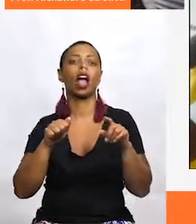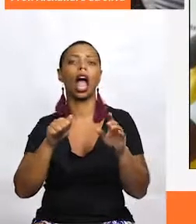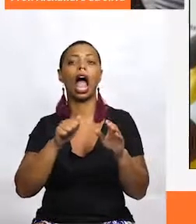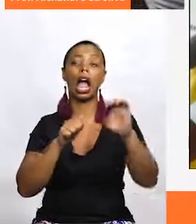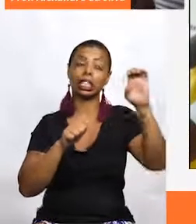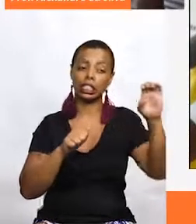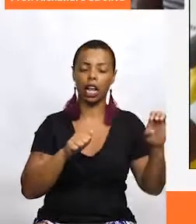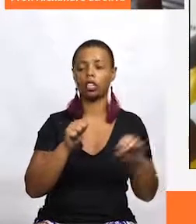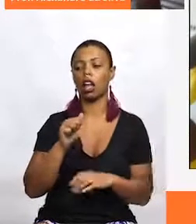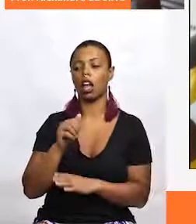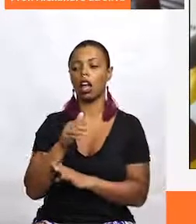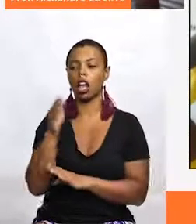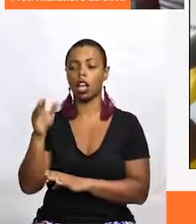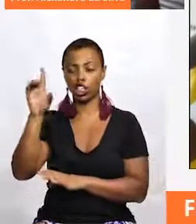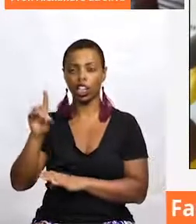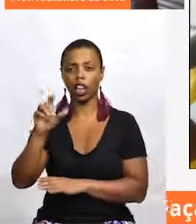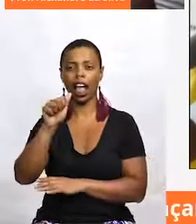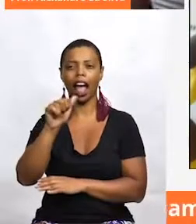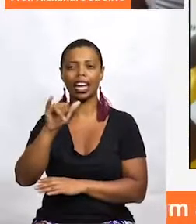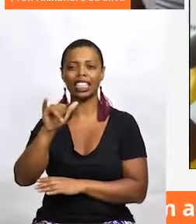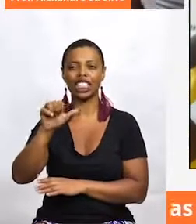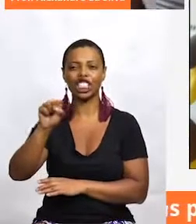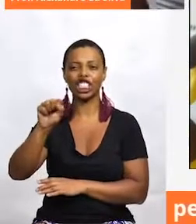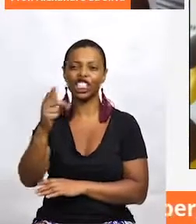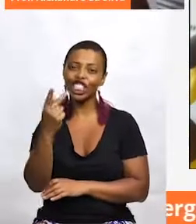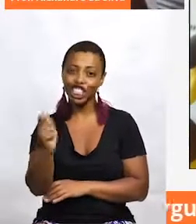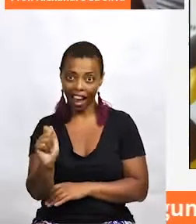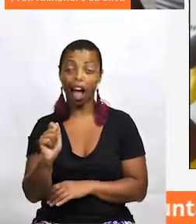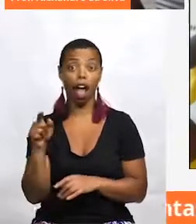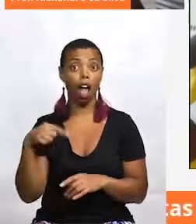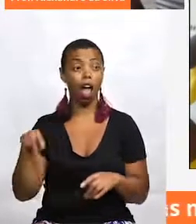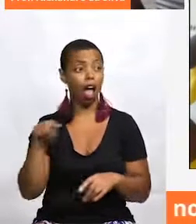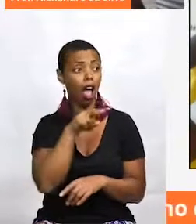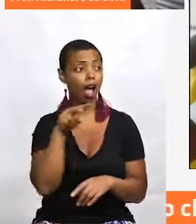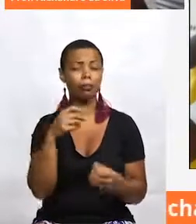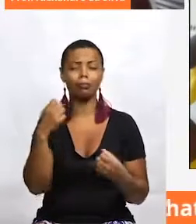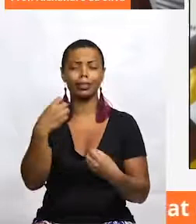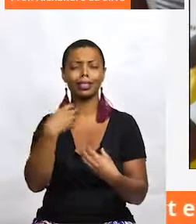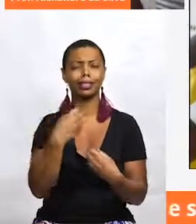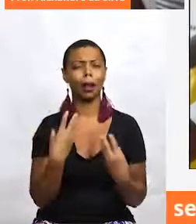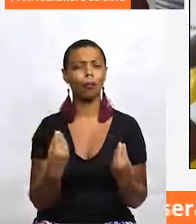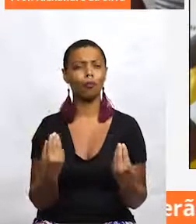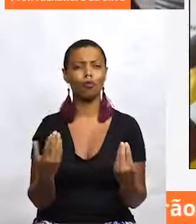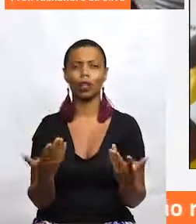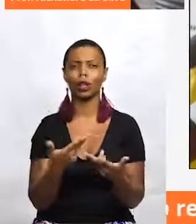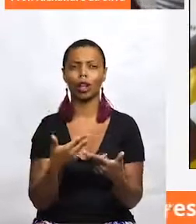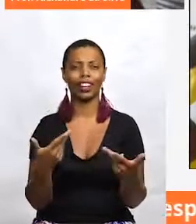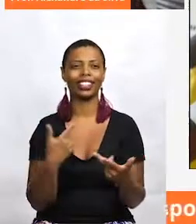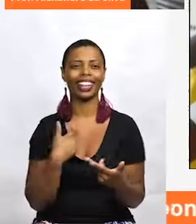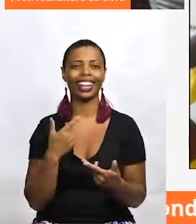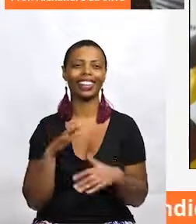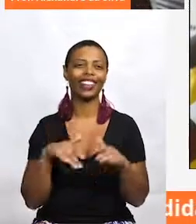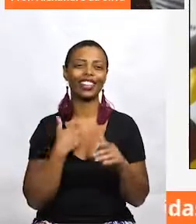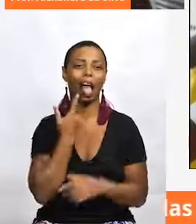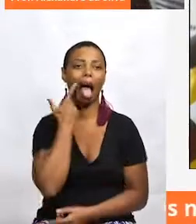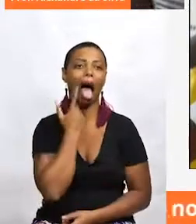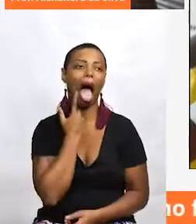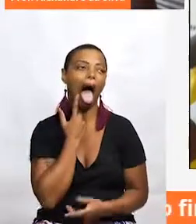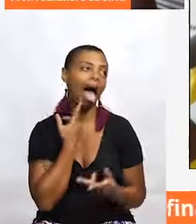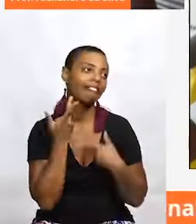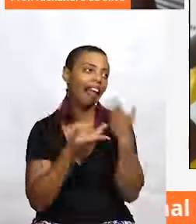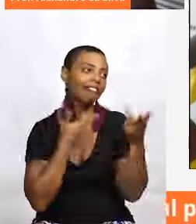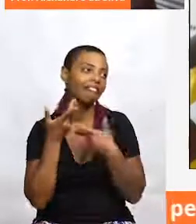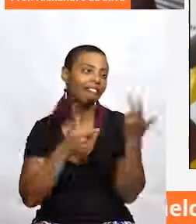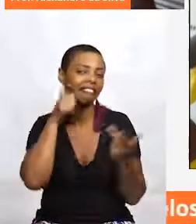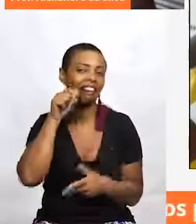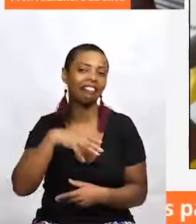direita. Elas me ensinam muito todos os dias, né? Assim, eu sou, né, já estou, né, talvez babando já falando delas,